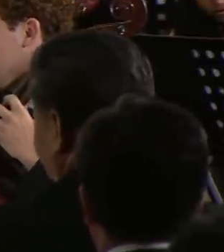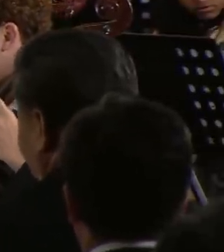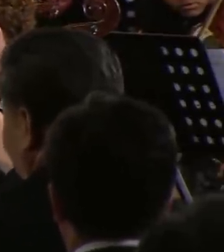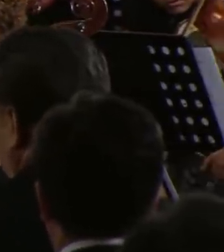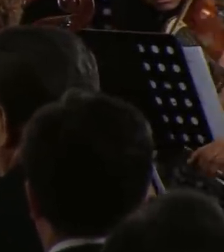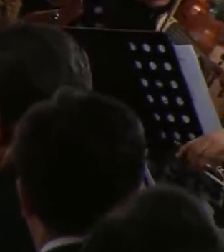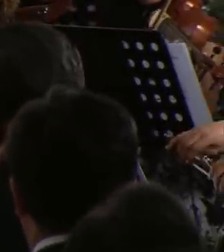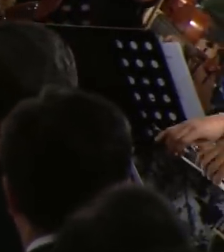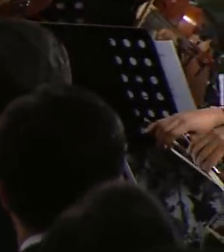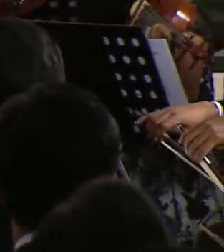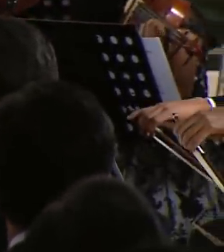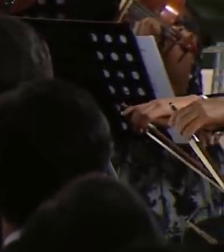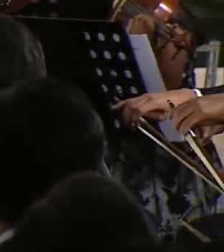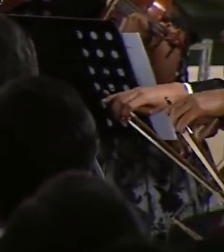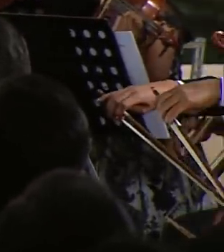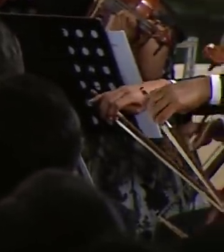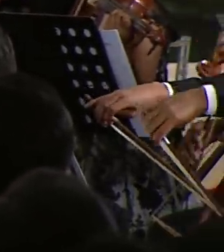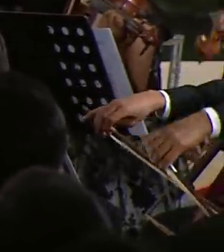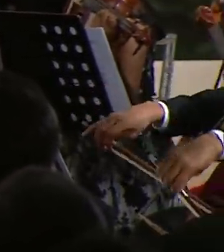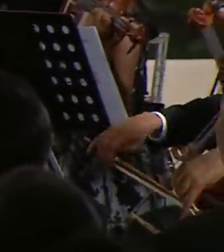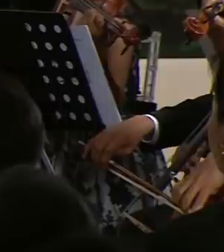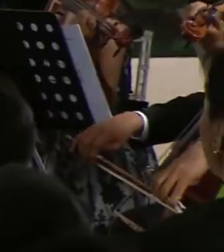o mundo